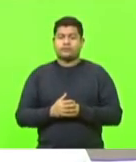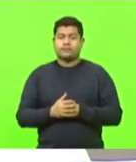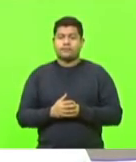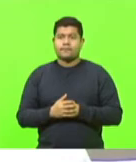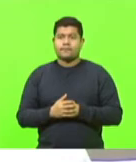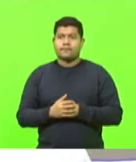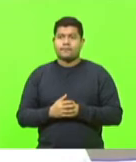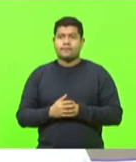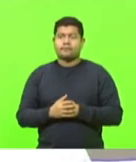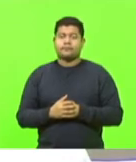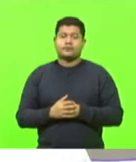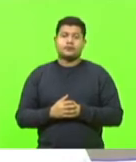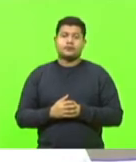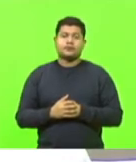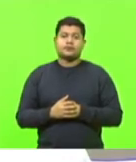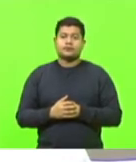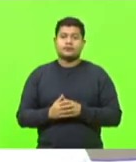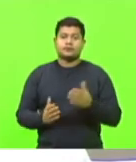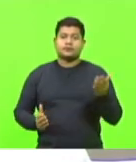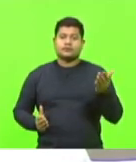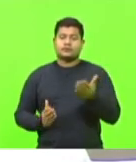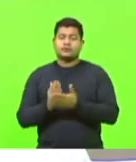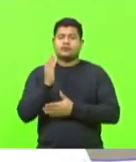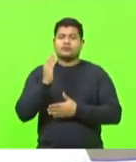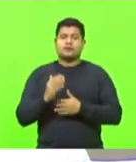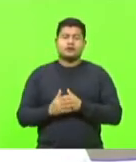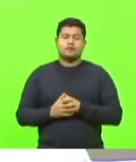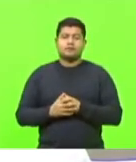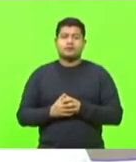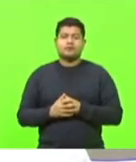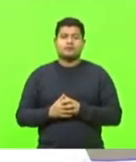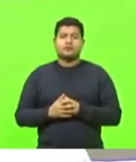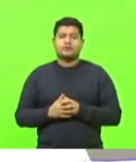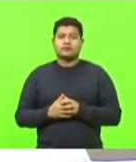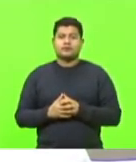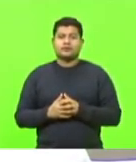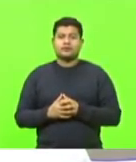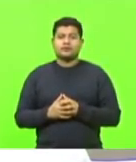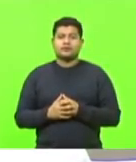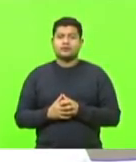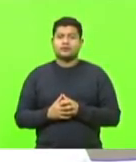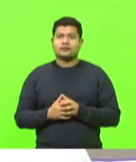Não tendo quem queira discutir, em votação, aprovado.